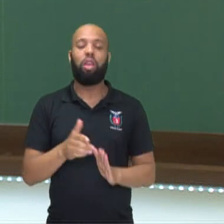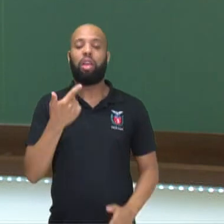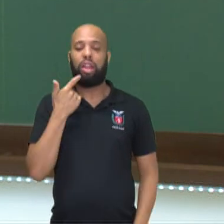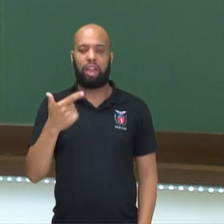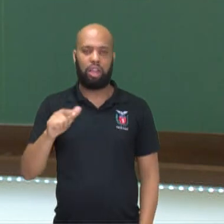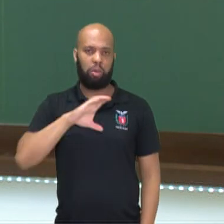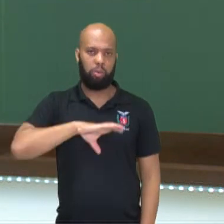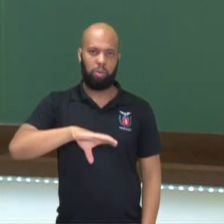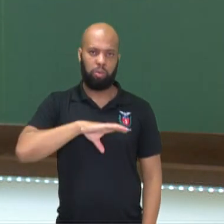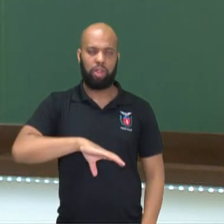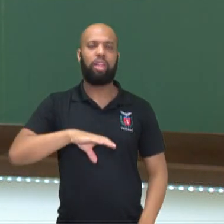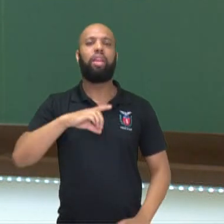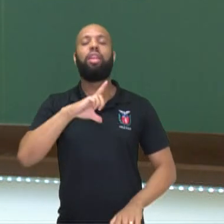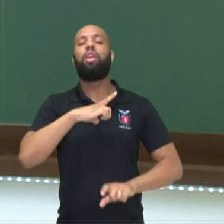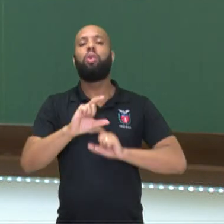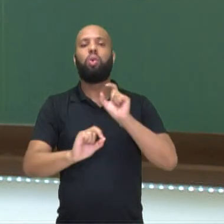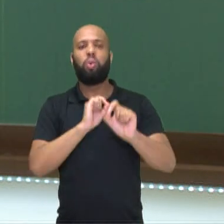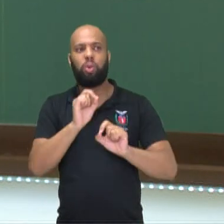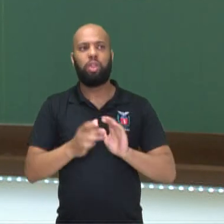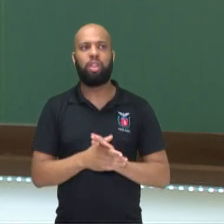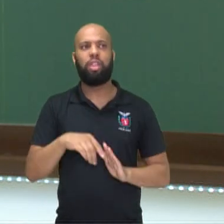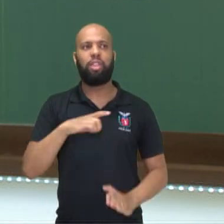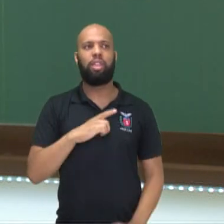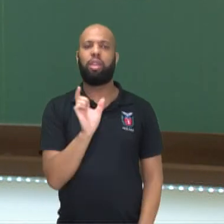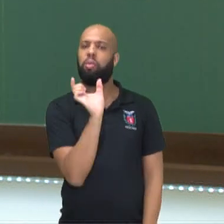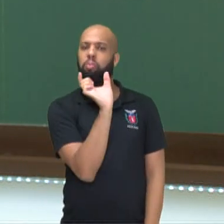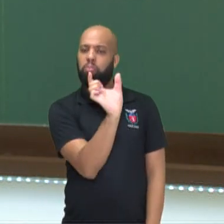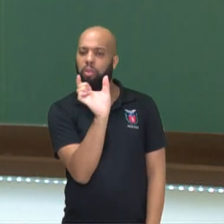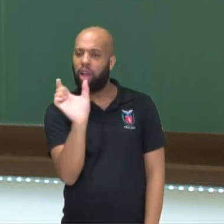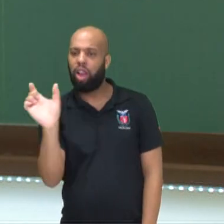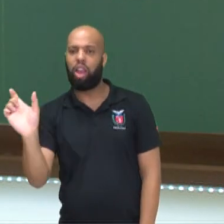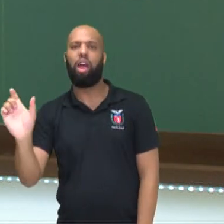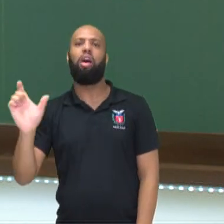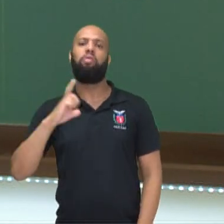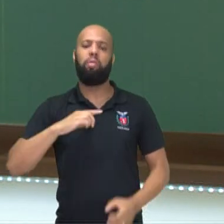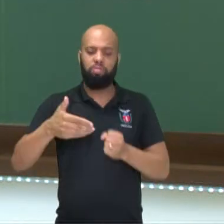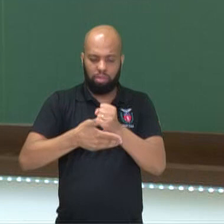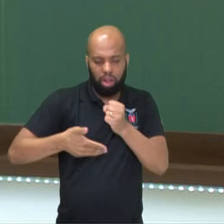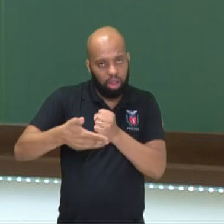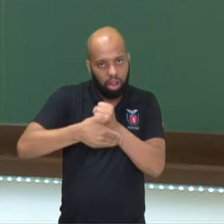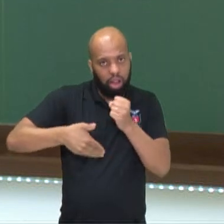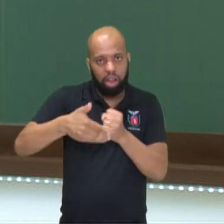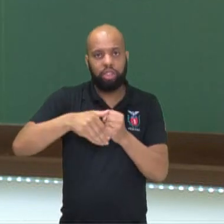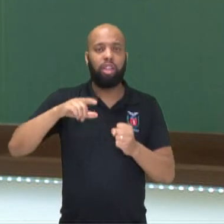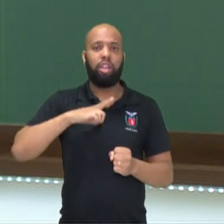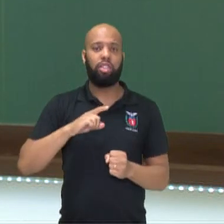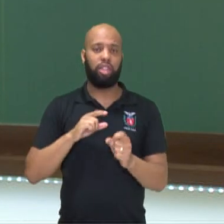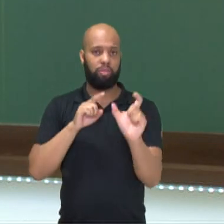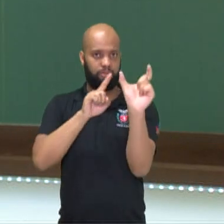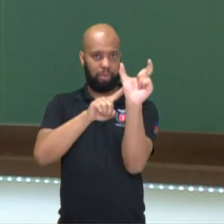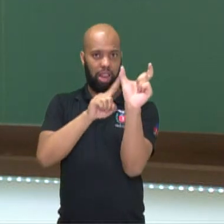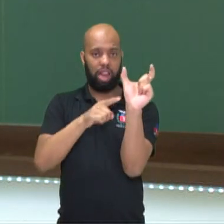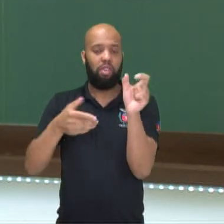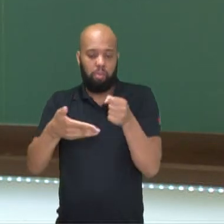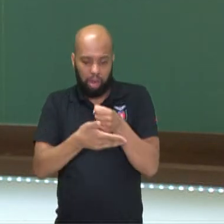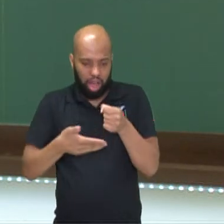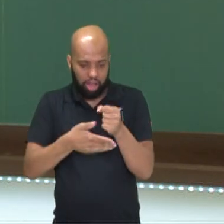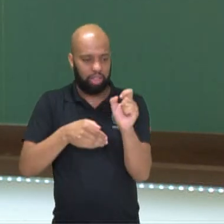qualquer língua, na verdade, ela é formada com palavras primitivas, palavras derivadas, palavras